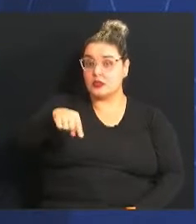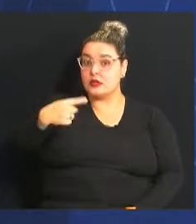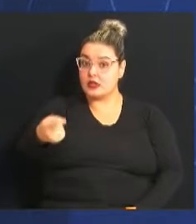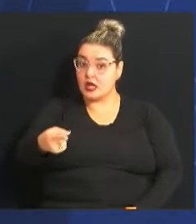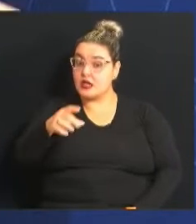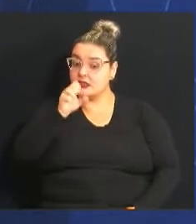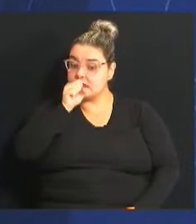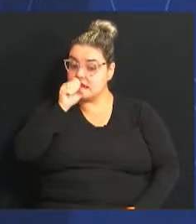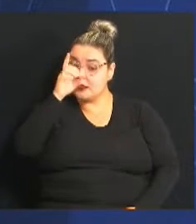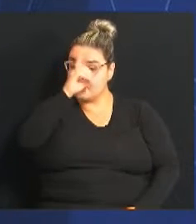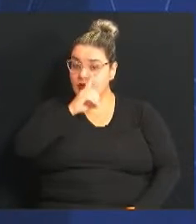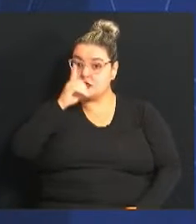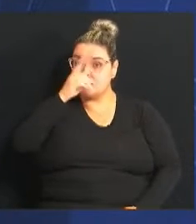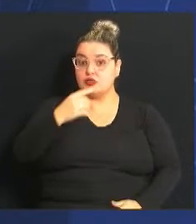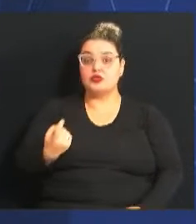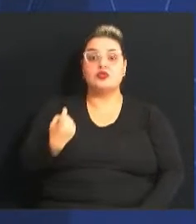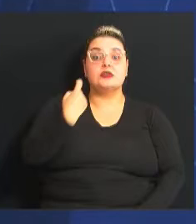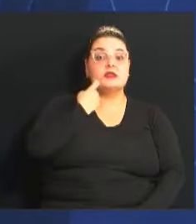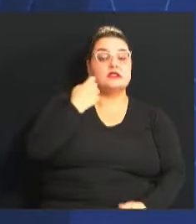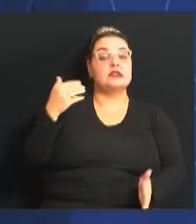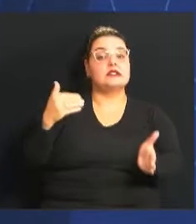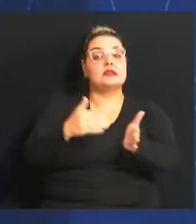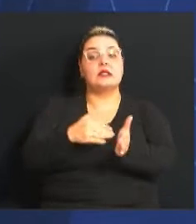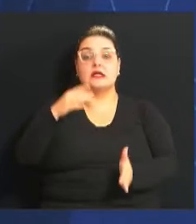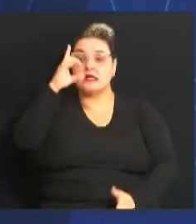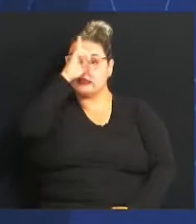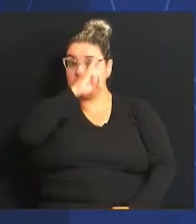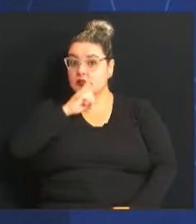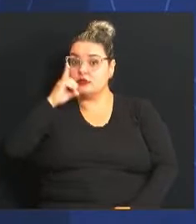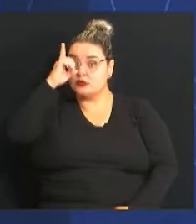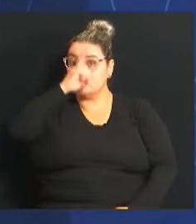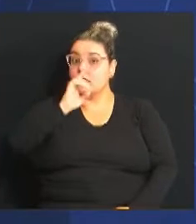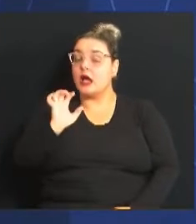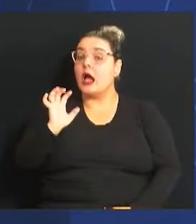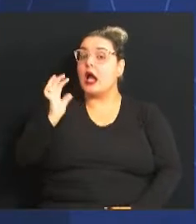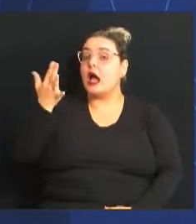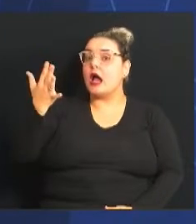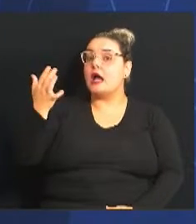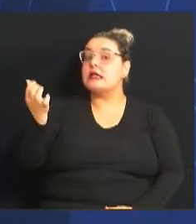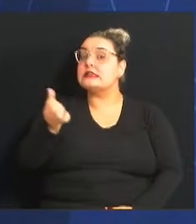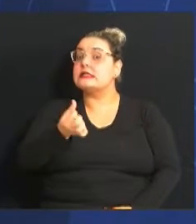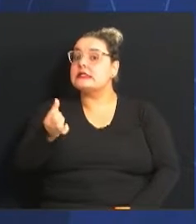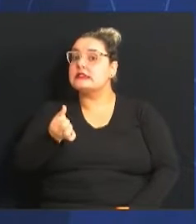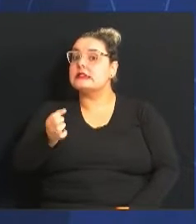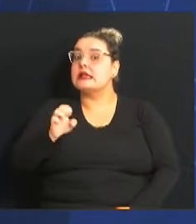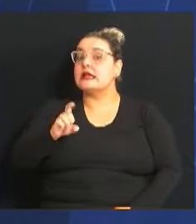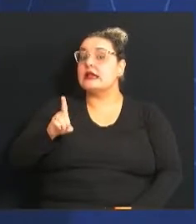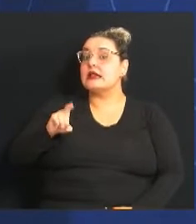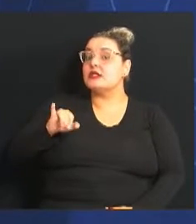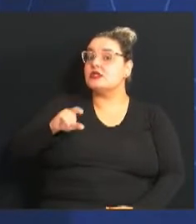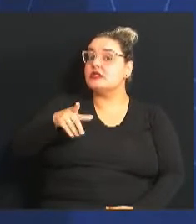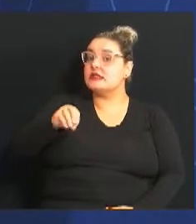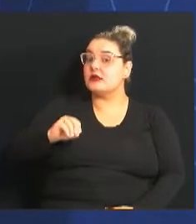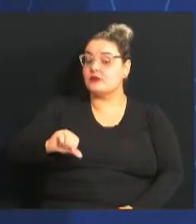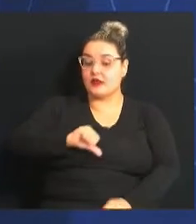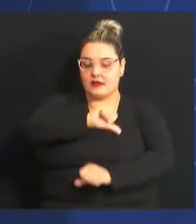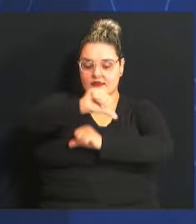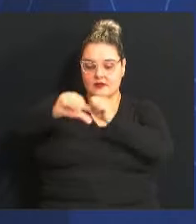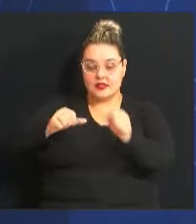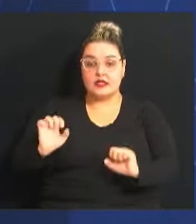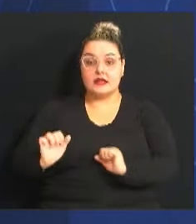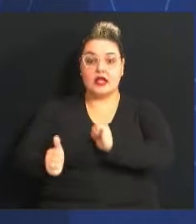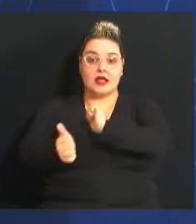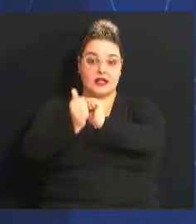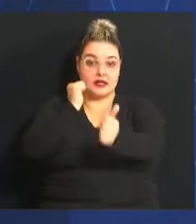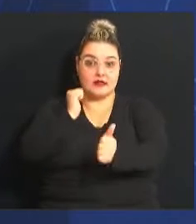de semana, de sexta-feira até domingo, acontece a 6ª edição da Virada Esportiva.